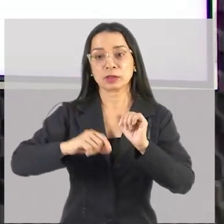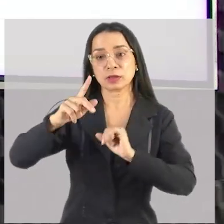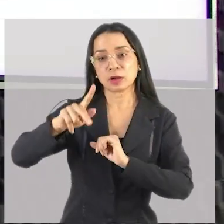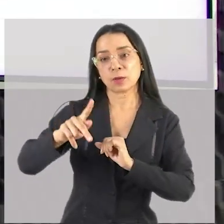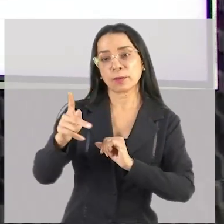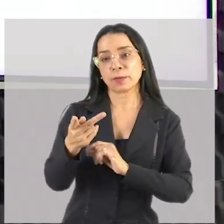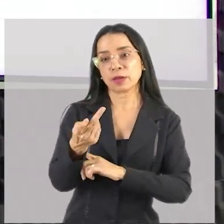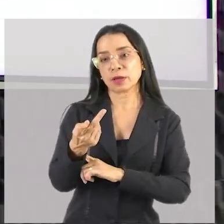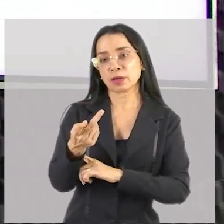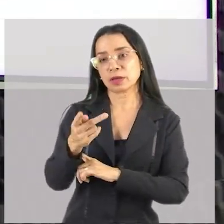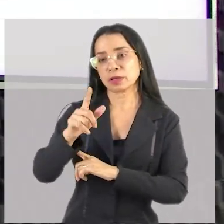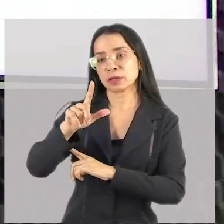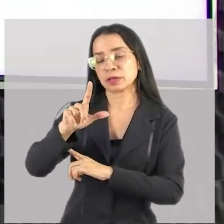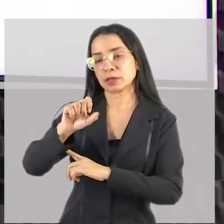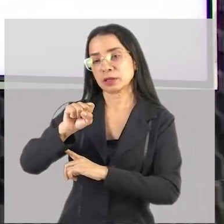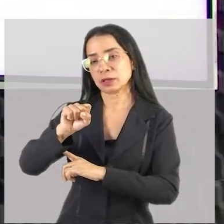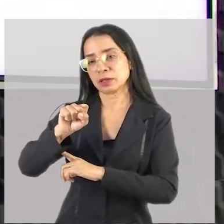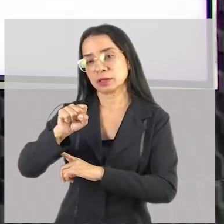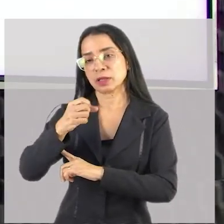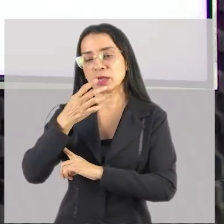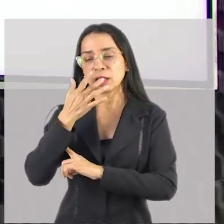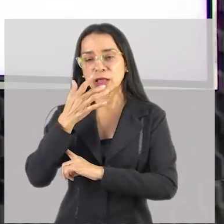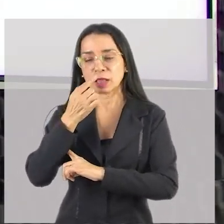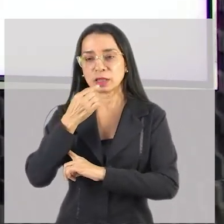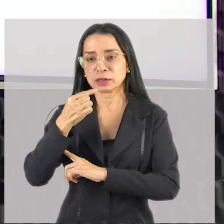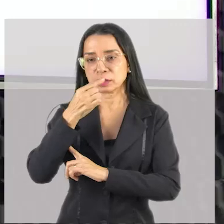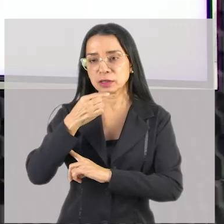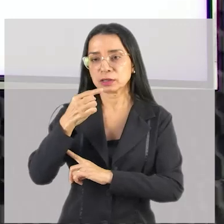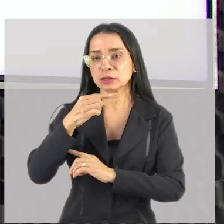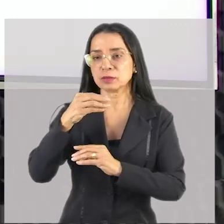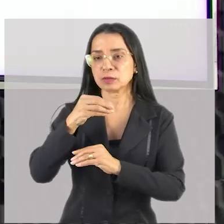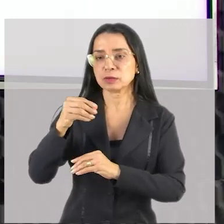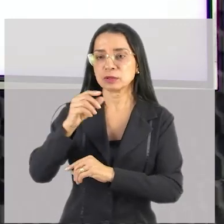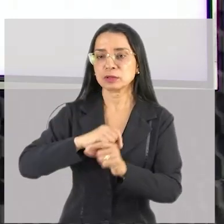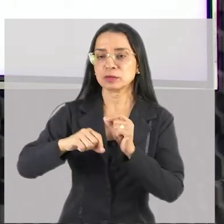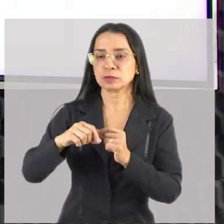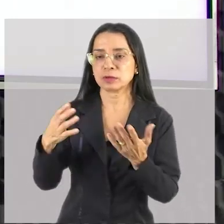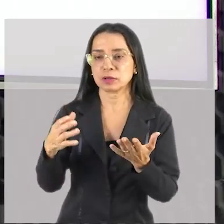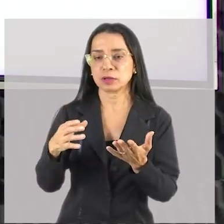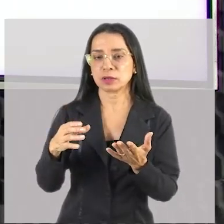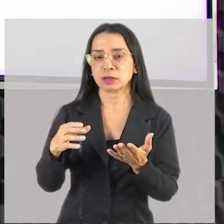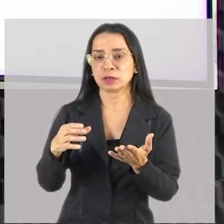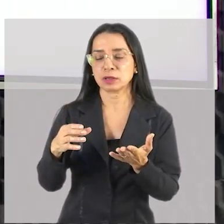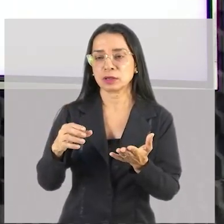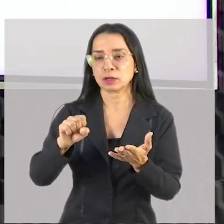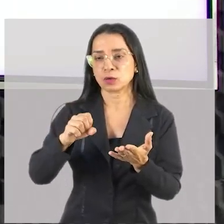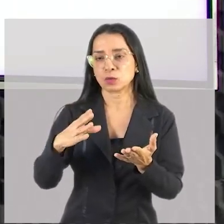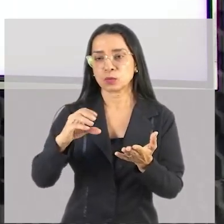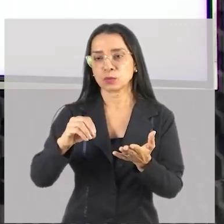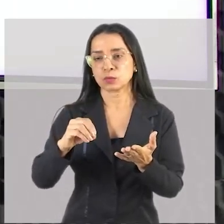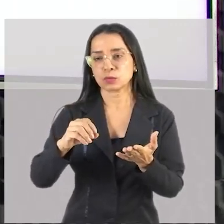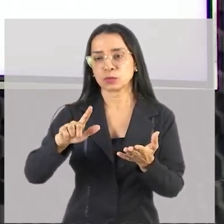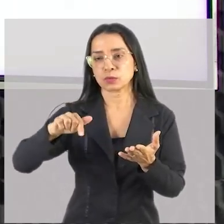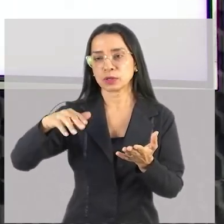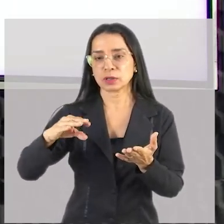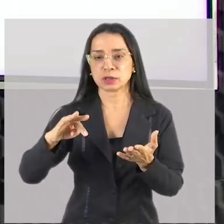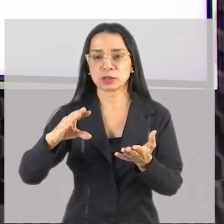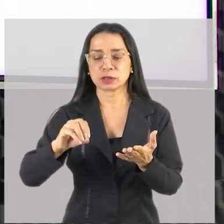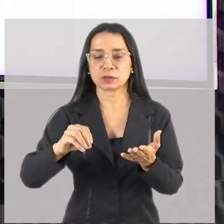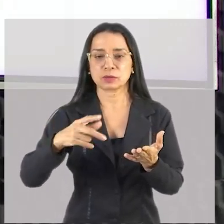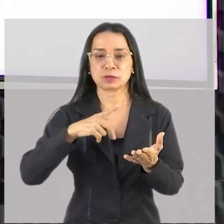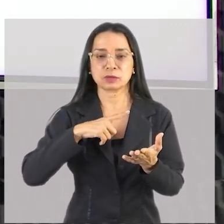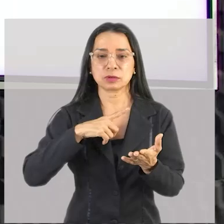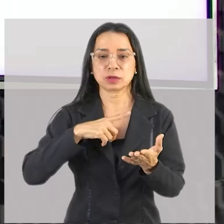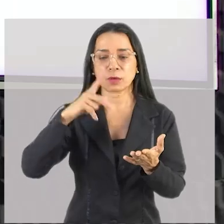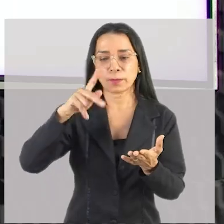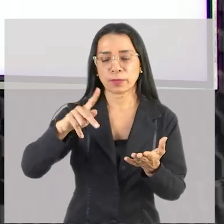tá? Ele tem um valor mais ali próximo do 7. Já o suco gástrico, ele já tem um pH bem baixo, 2 e